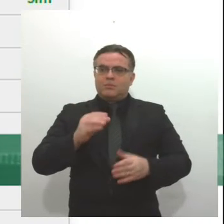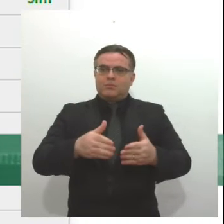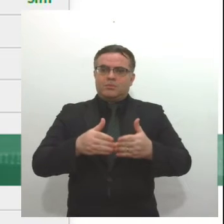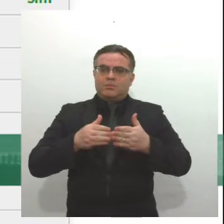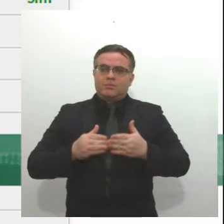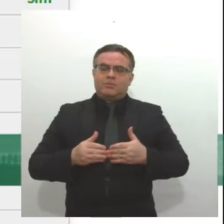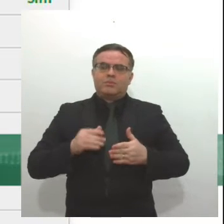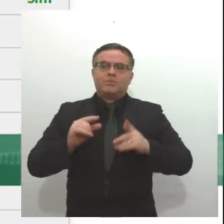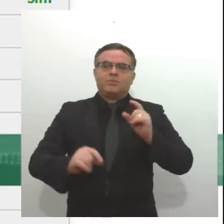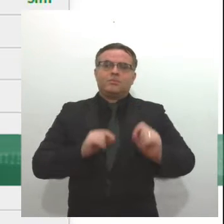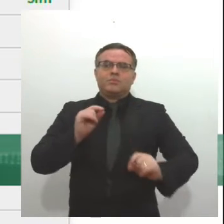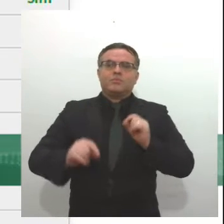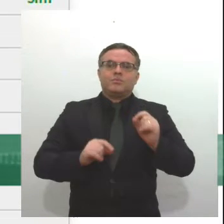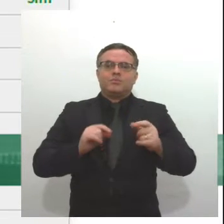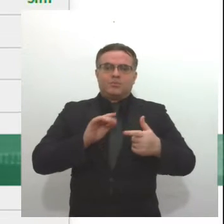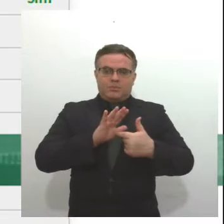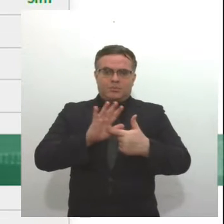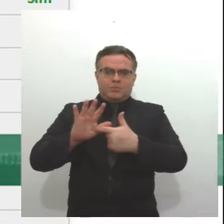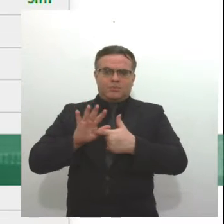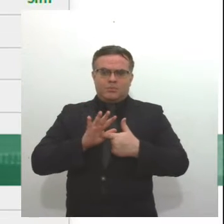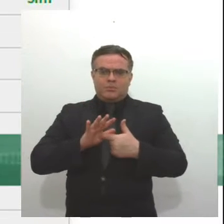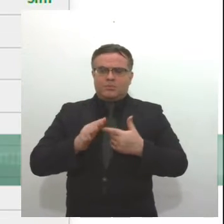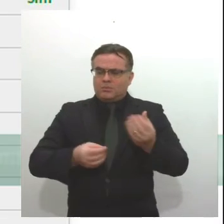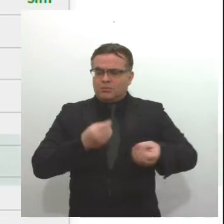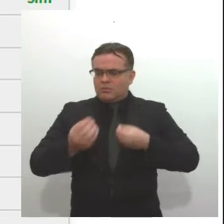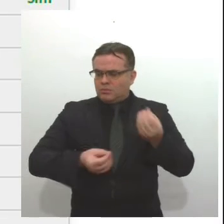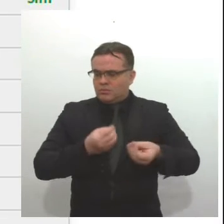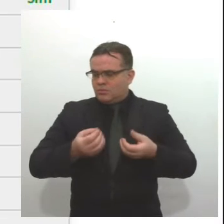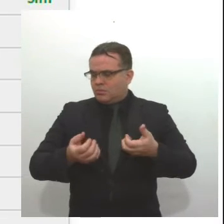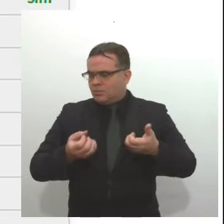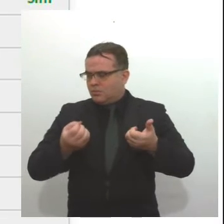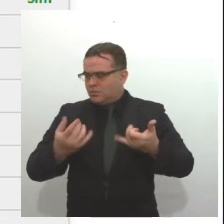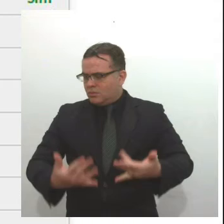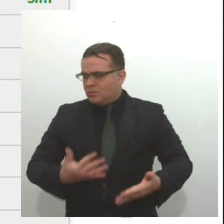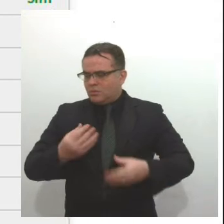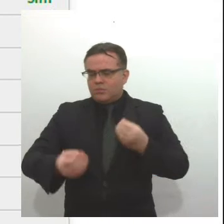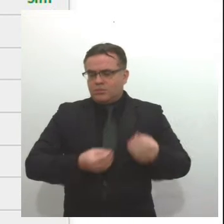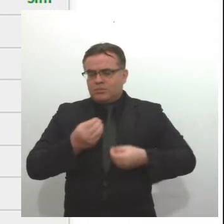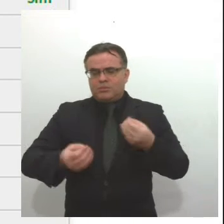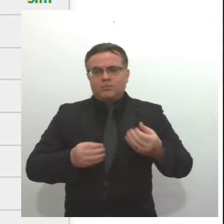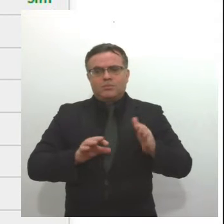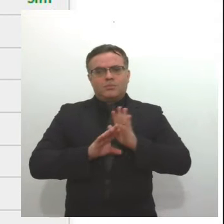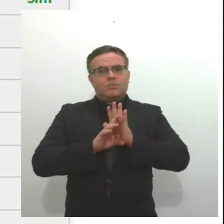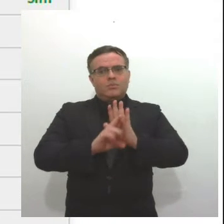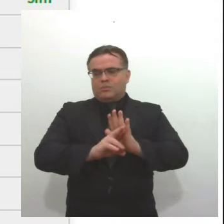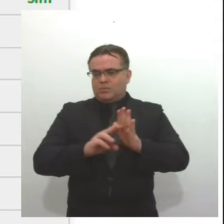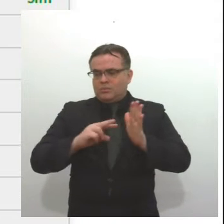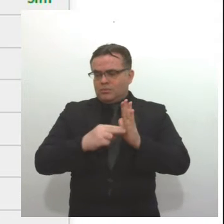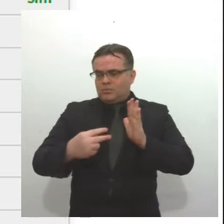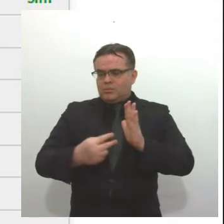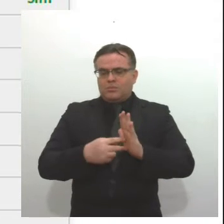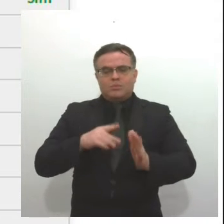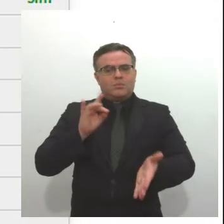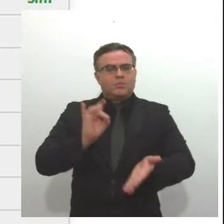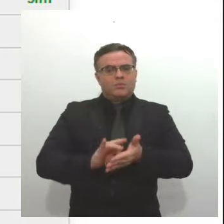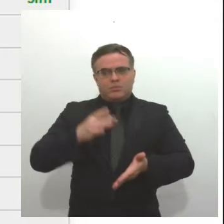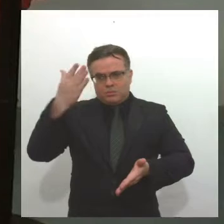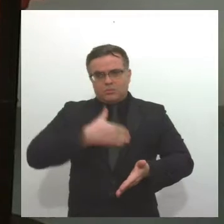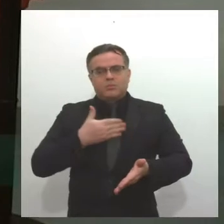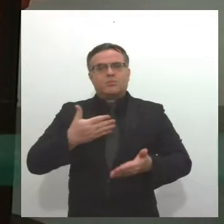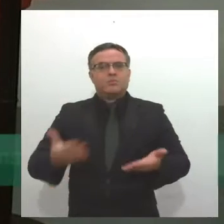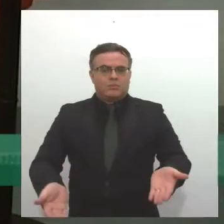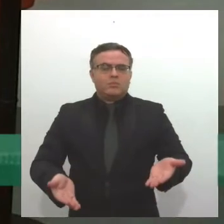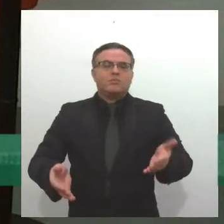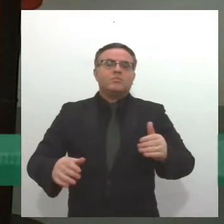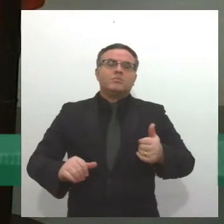que é essa unanimidade, né, representa uma resposta aí do parlamento, deputado? É